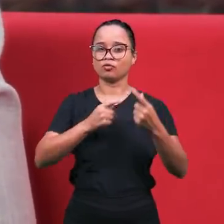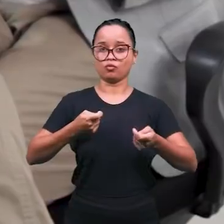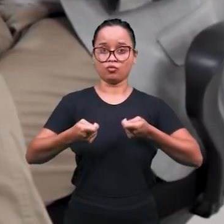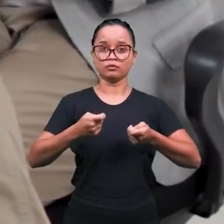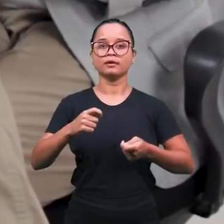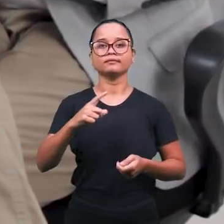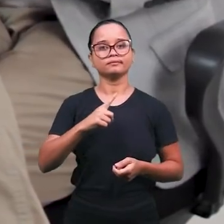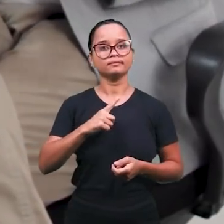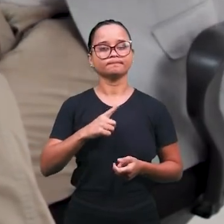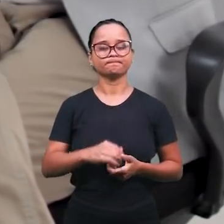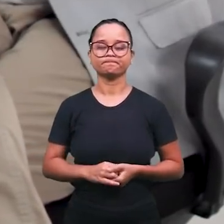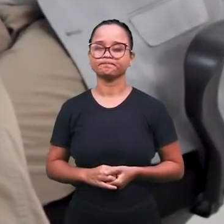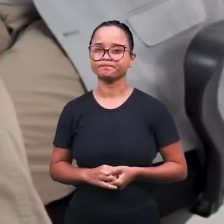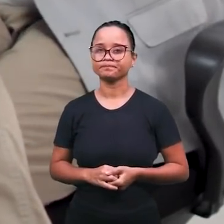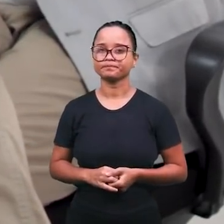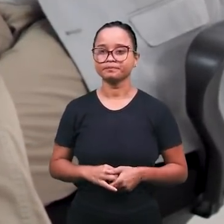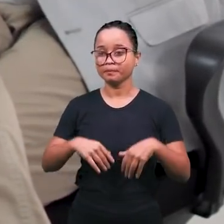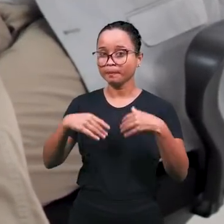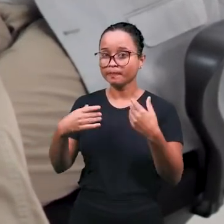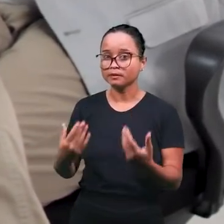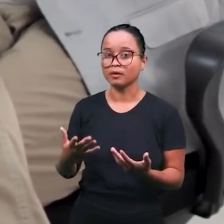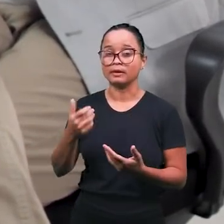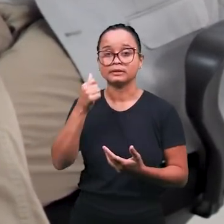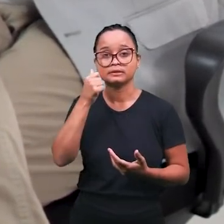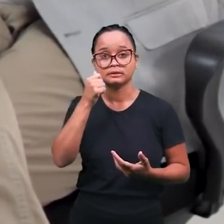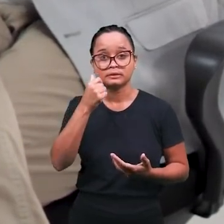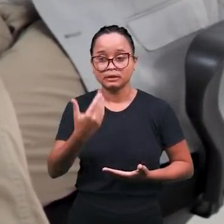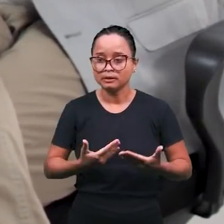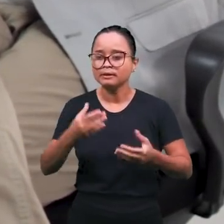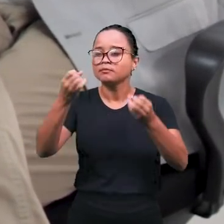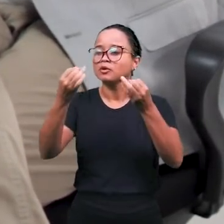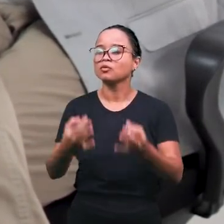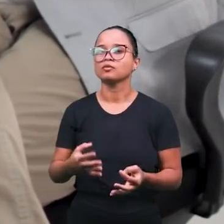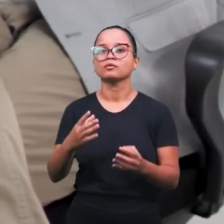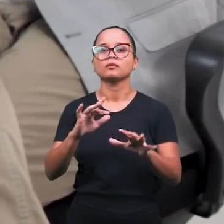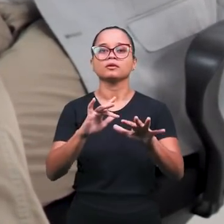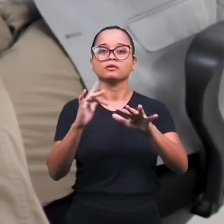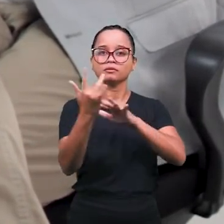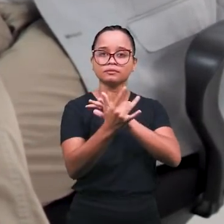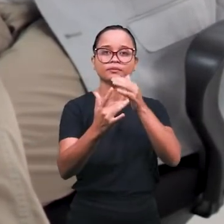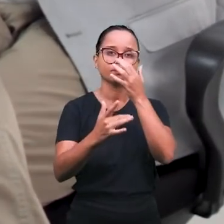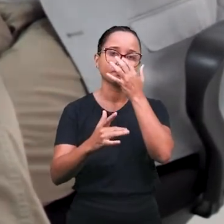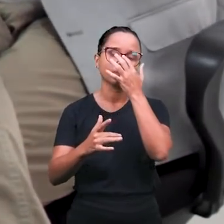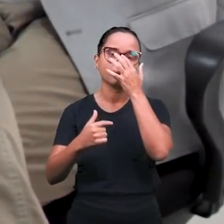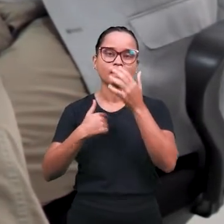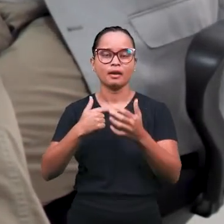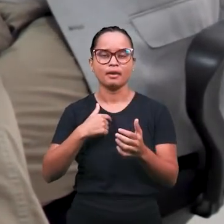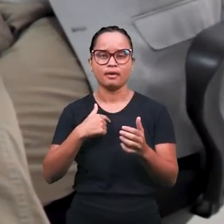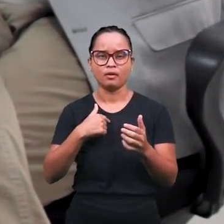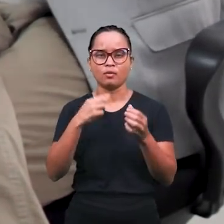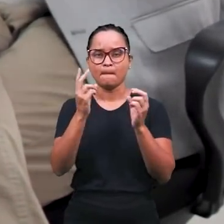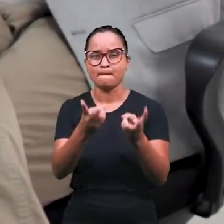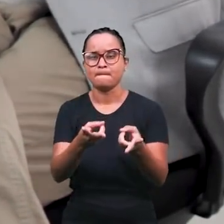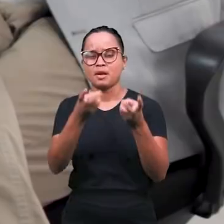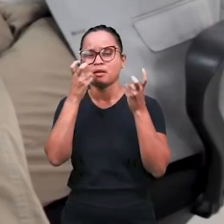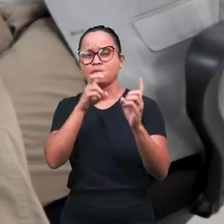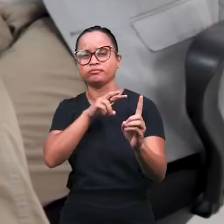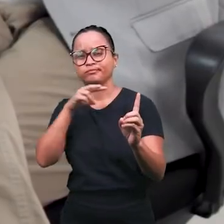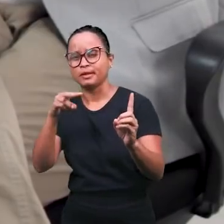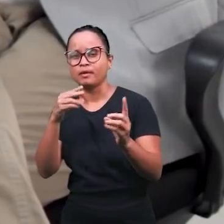né? Mana, a senhora falou sobre essa situação das mídias sociais. Eu tenho a seguinte